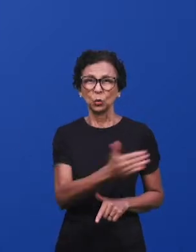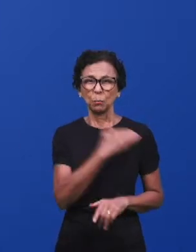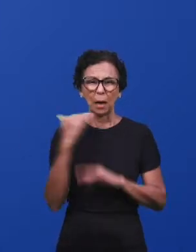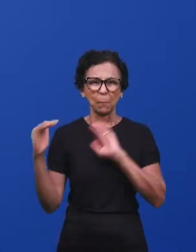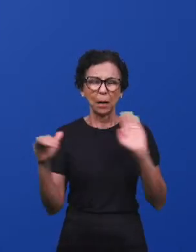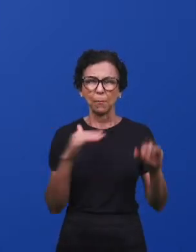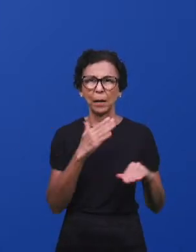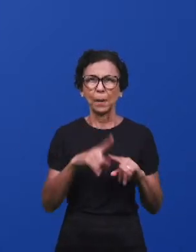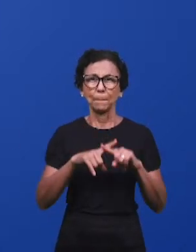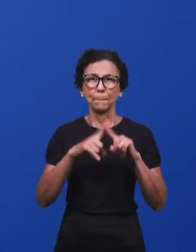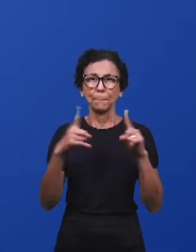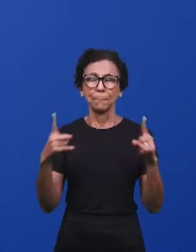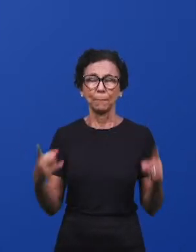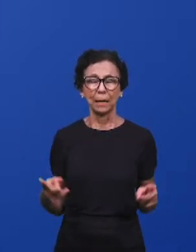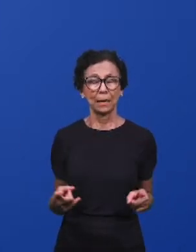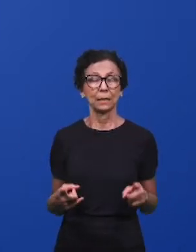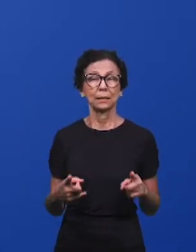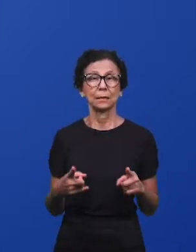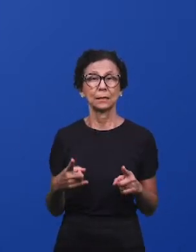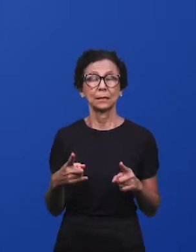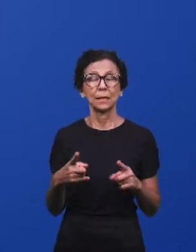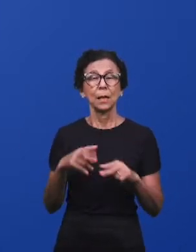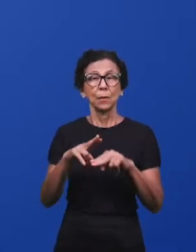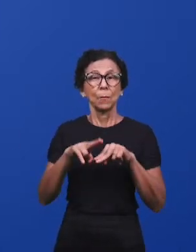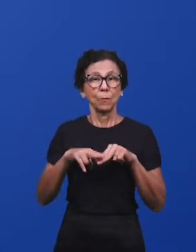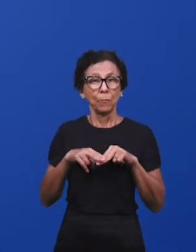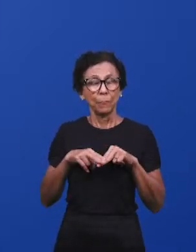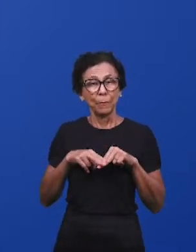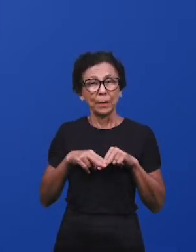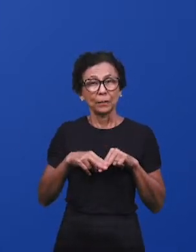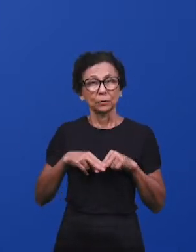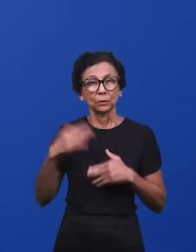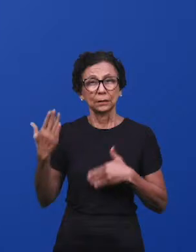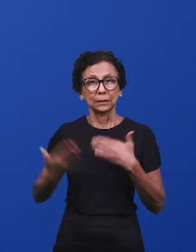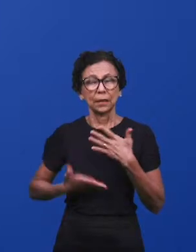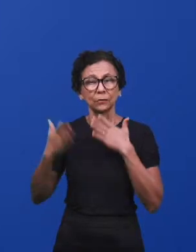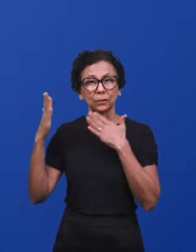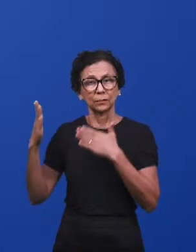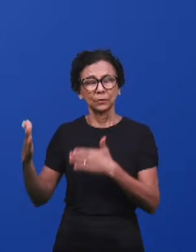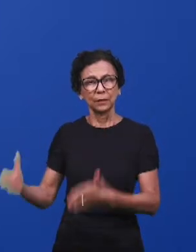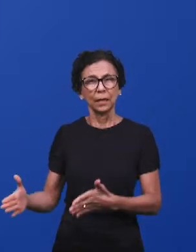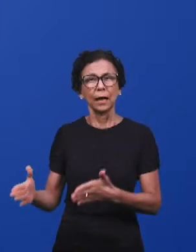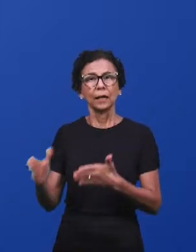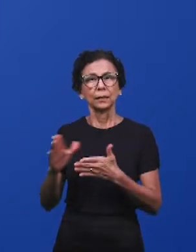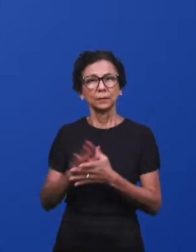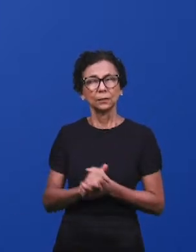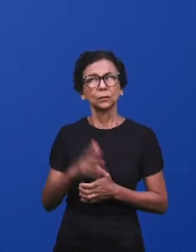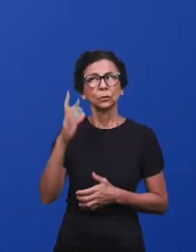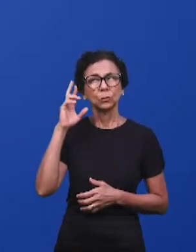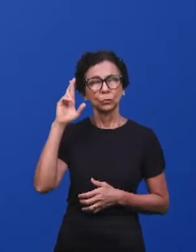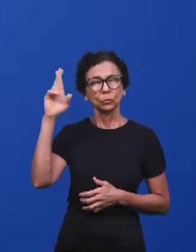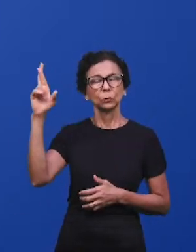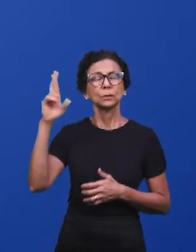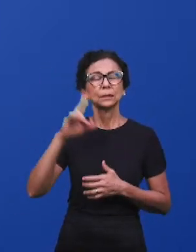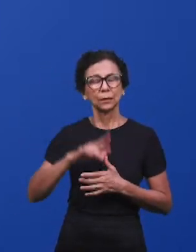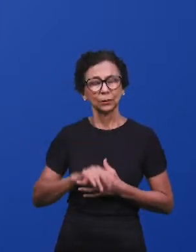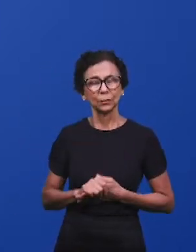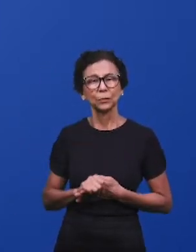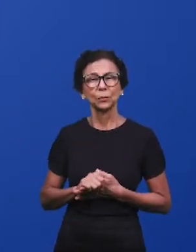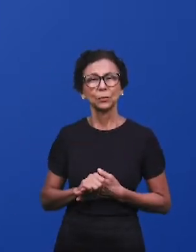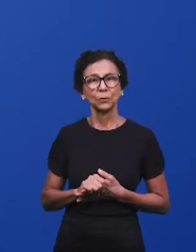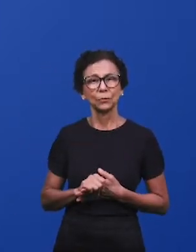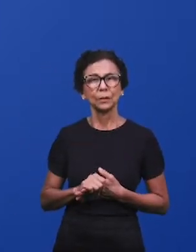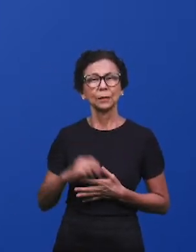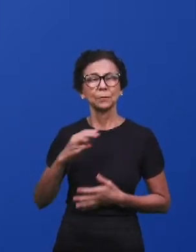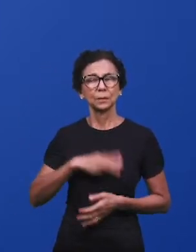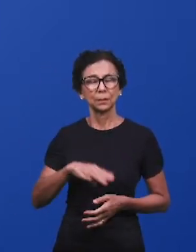escolheu, abreviou aqueles dias. A resposta é essa, meus amados. Nós, como igreja fiel, nós sabemos que o Senhor